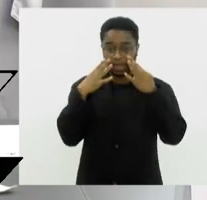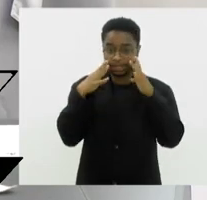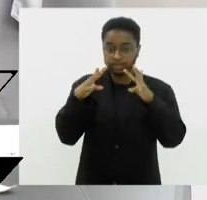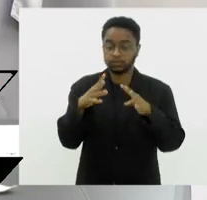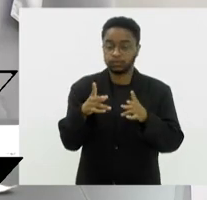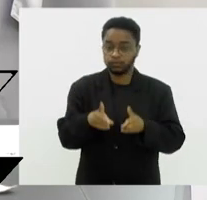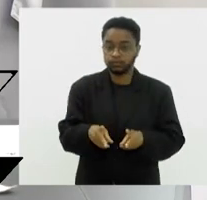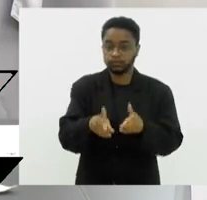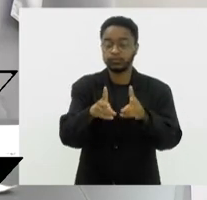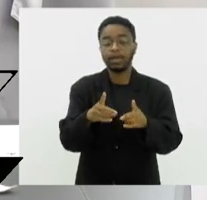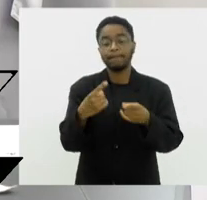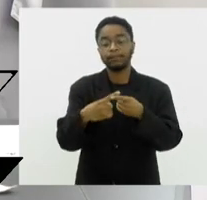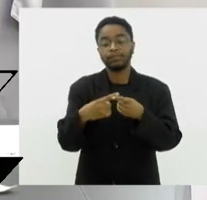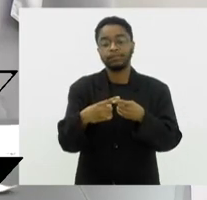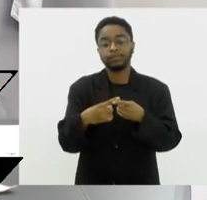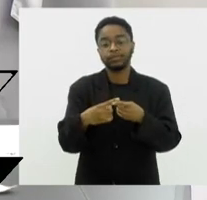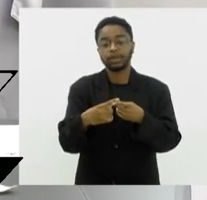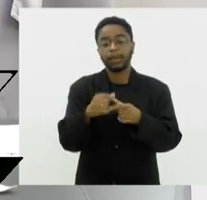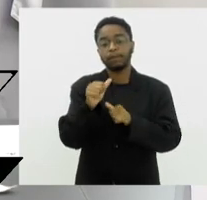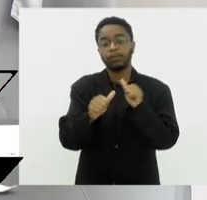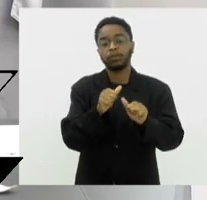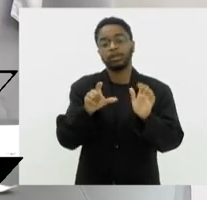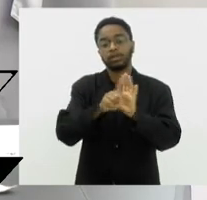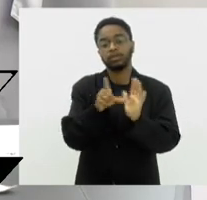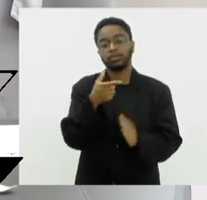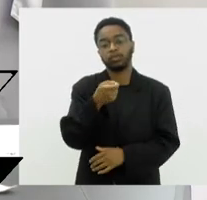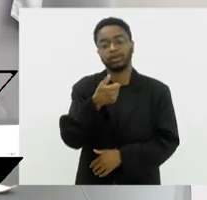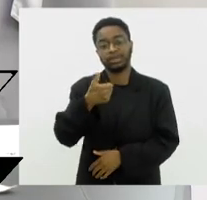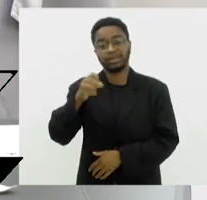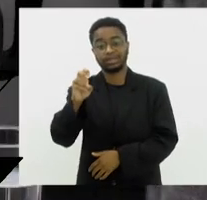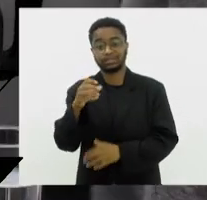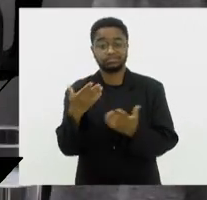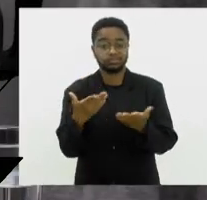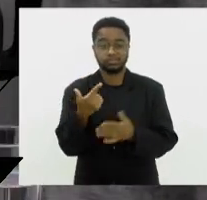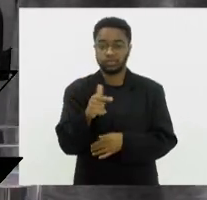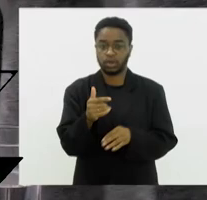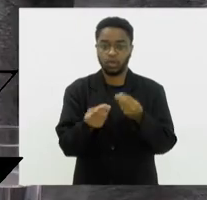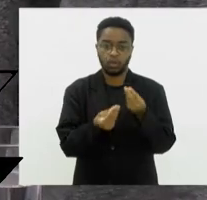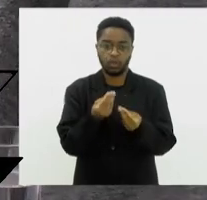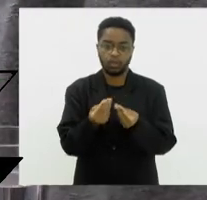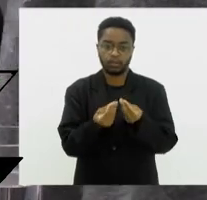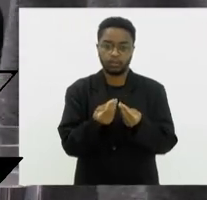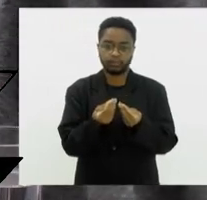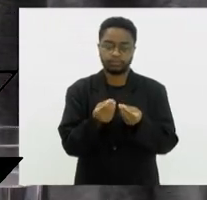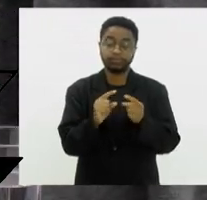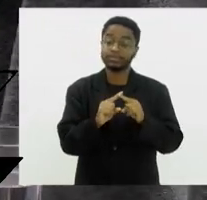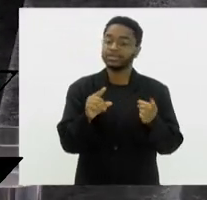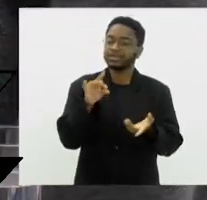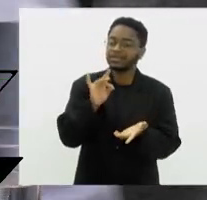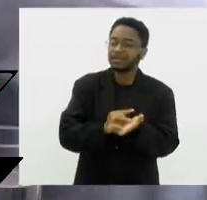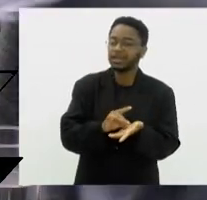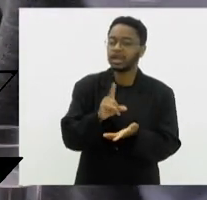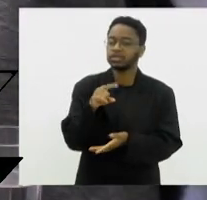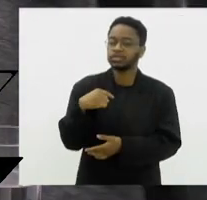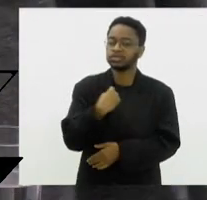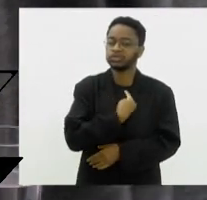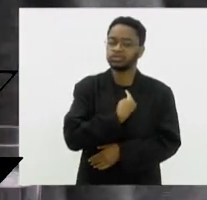seguir de fato. Que ela está alterando uma lei de 2015. Sim, então, mas, não tem como... Mas, no fundo, né? A gente está tolindo